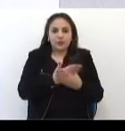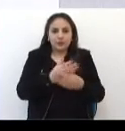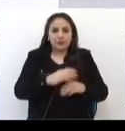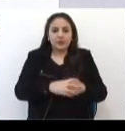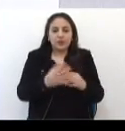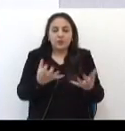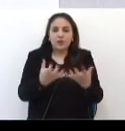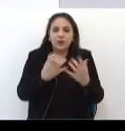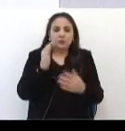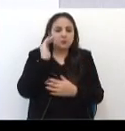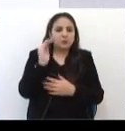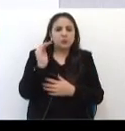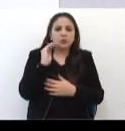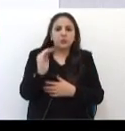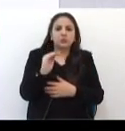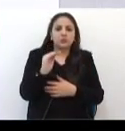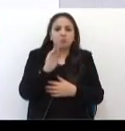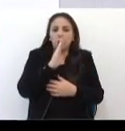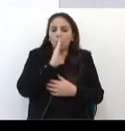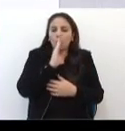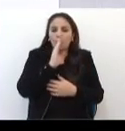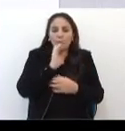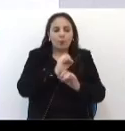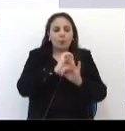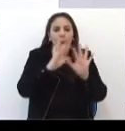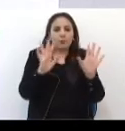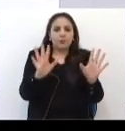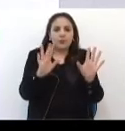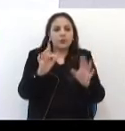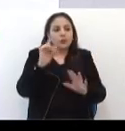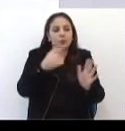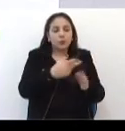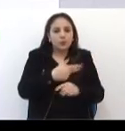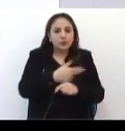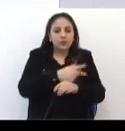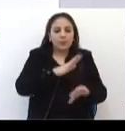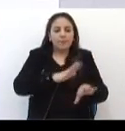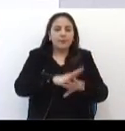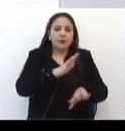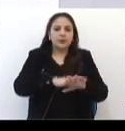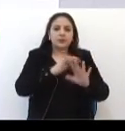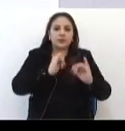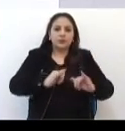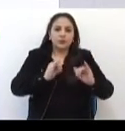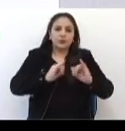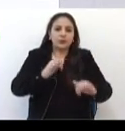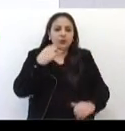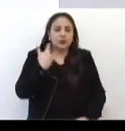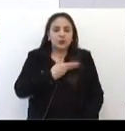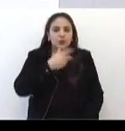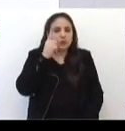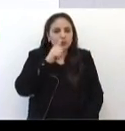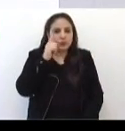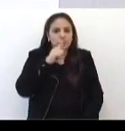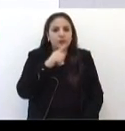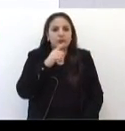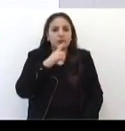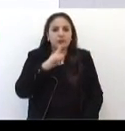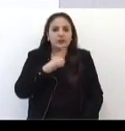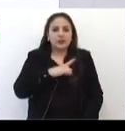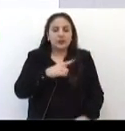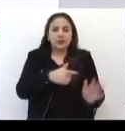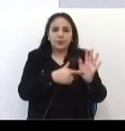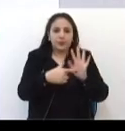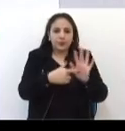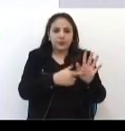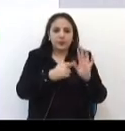quero, dentro da maior tranquilidade, do maior zelo, da maior transparência, poder buscar todas as informações para que possamos levar aos